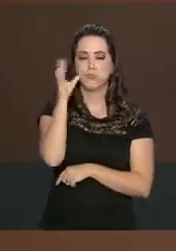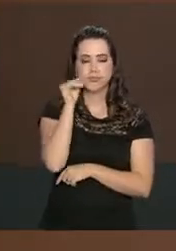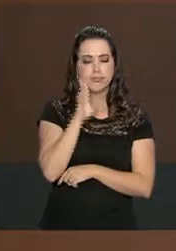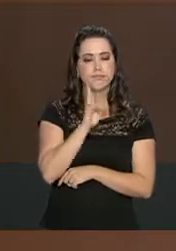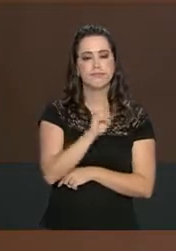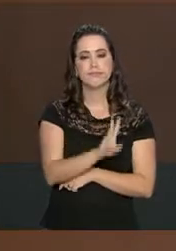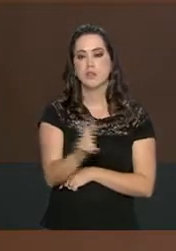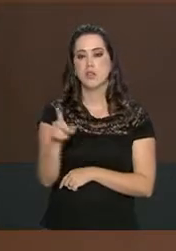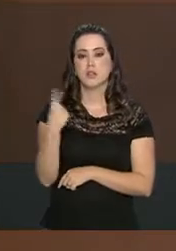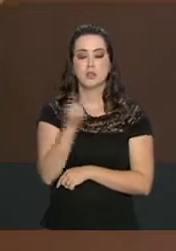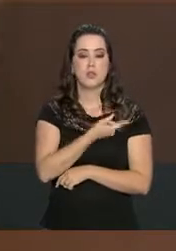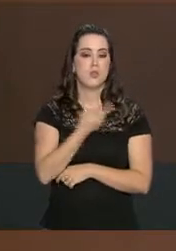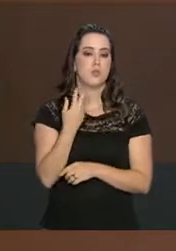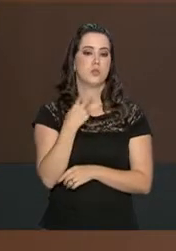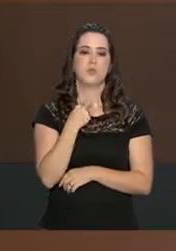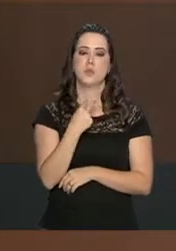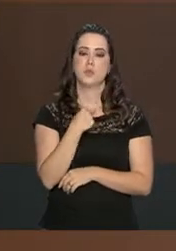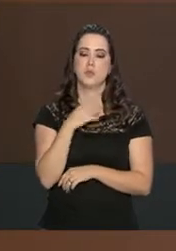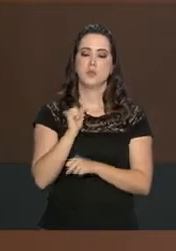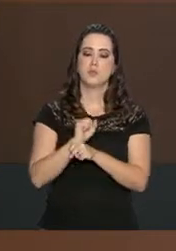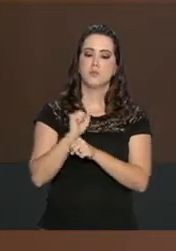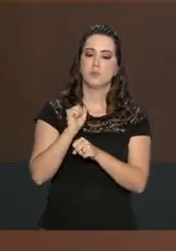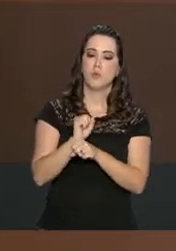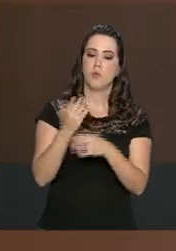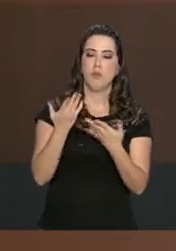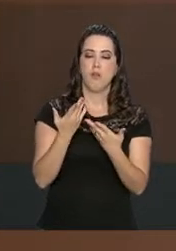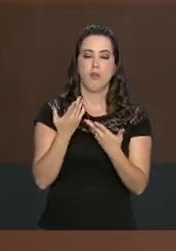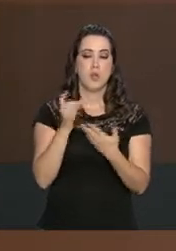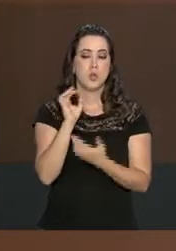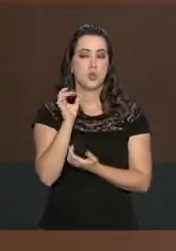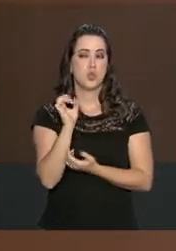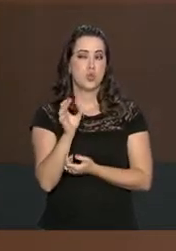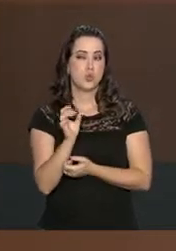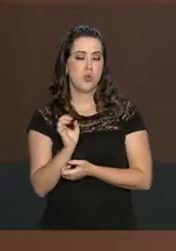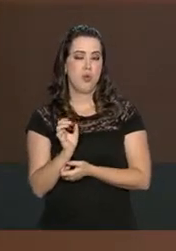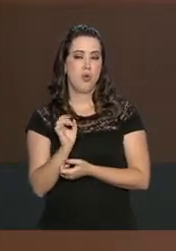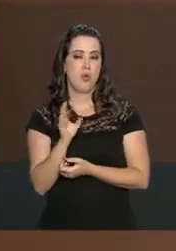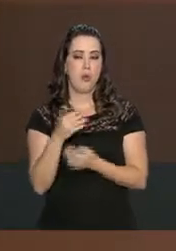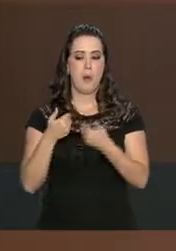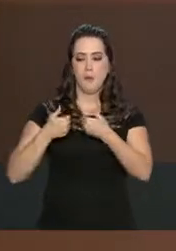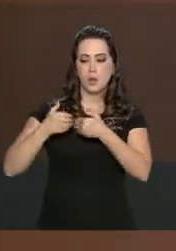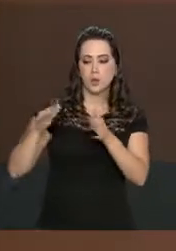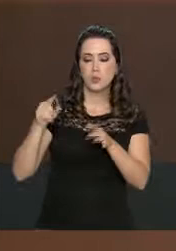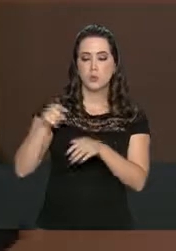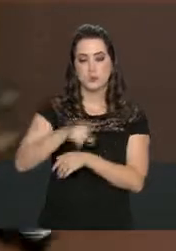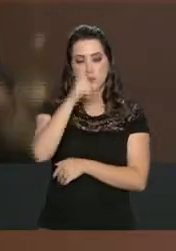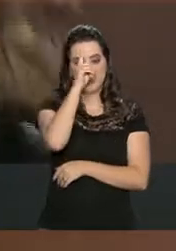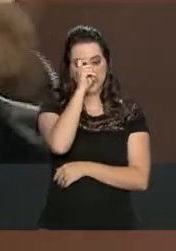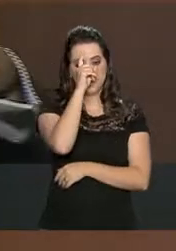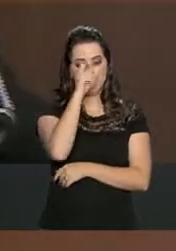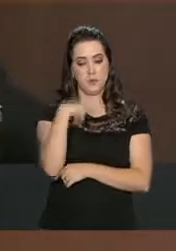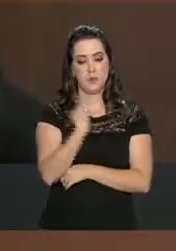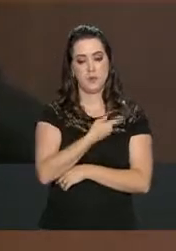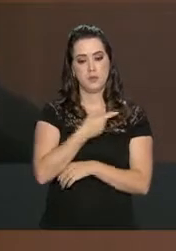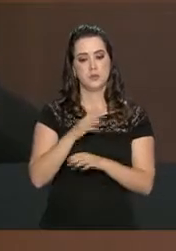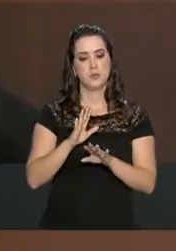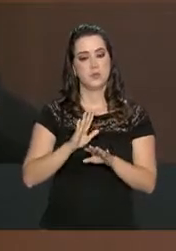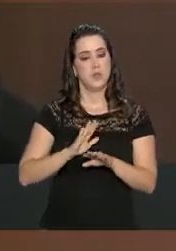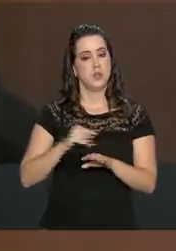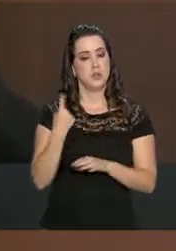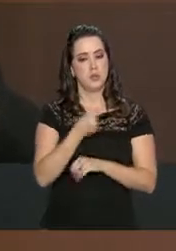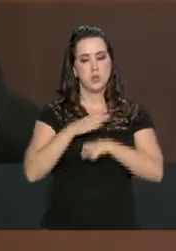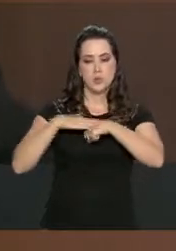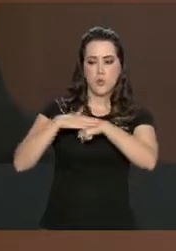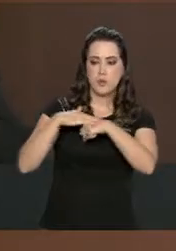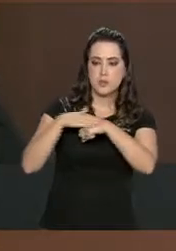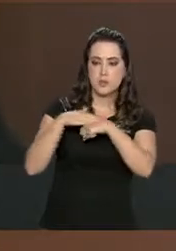nós não vamos ficar, viu, prefeito, governador, apenas na inauguração desse hospital. Conversando